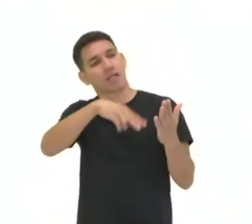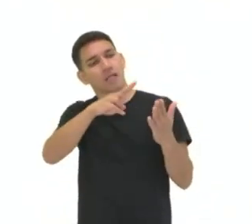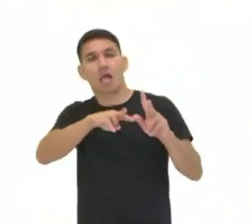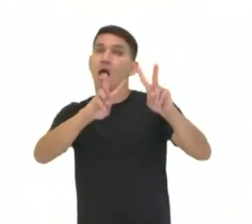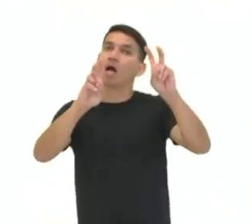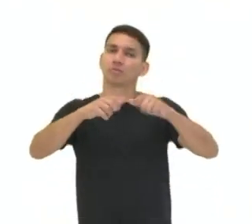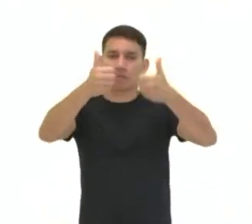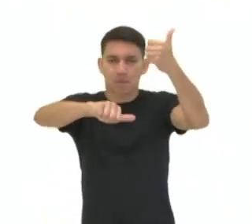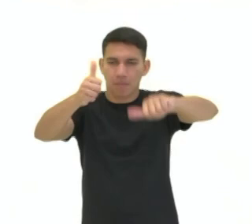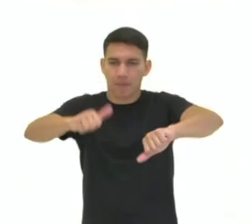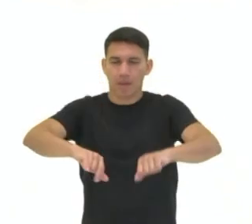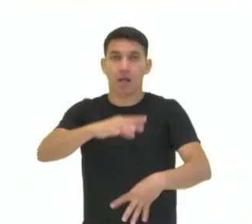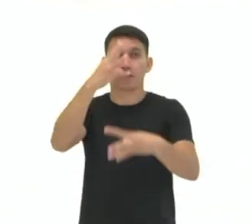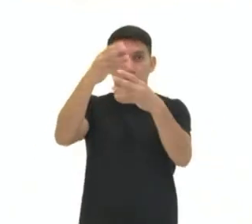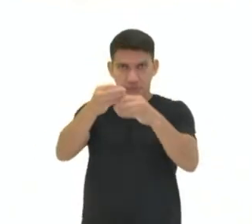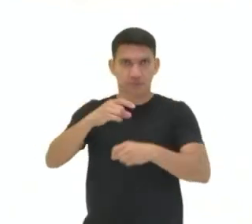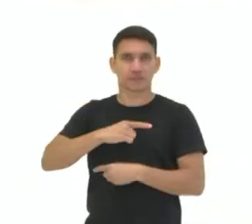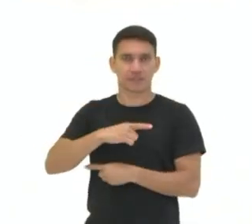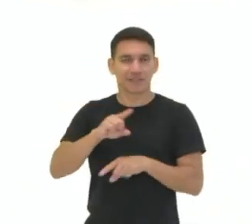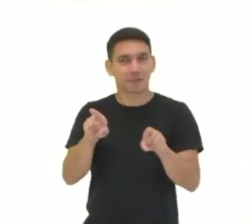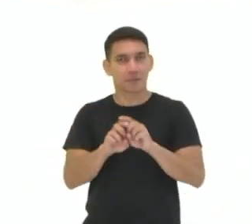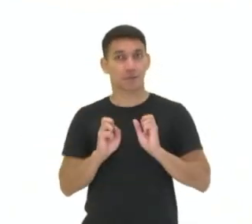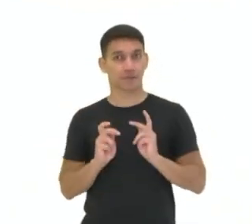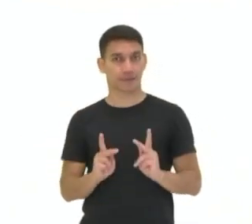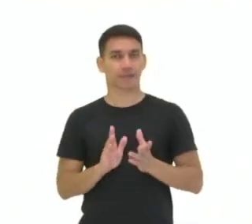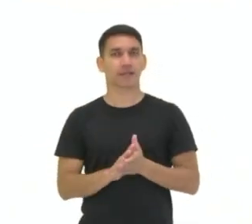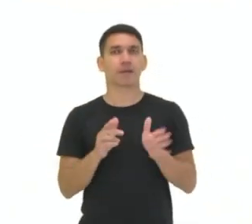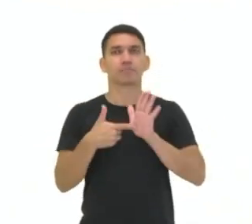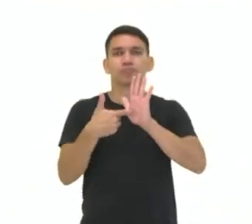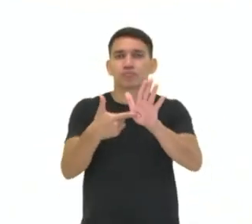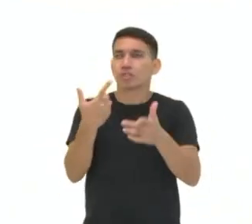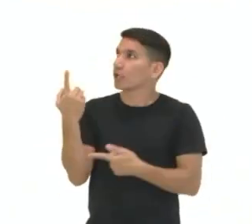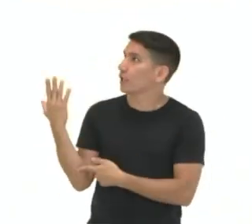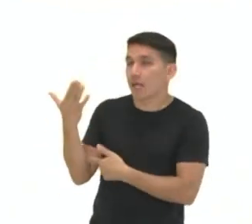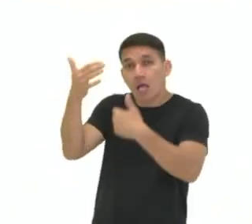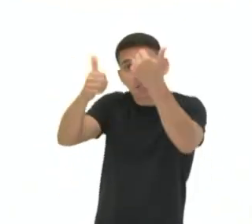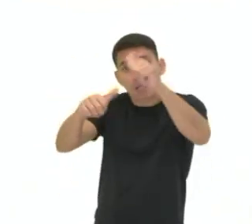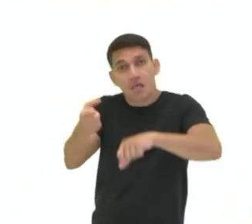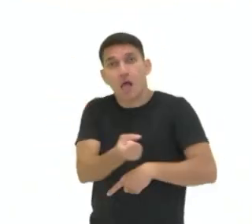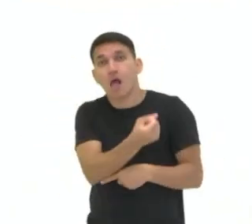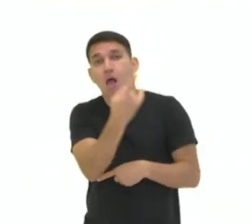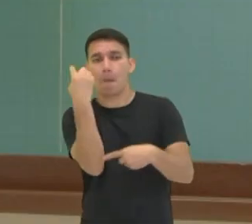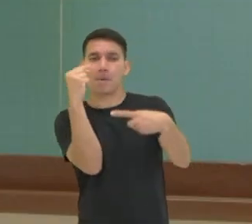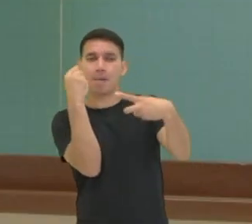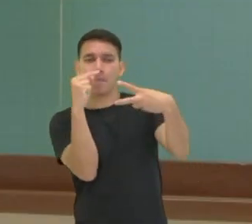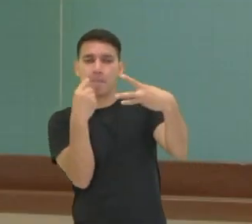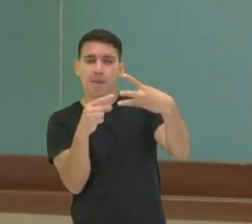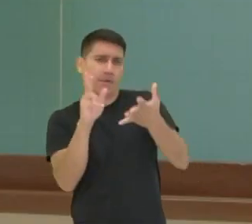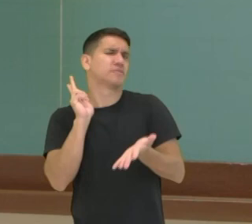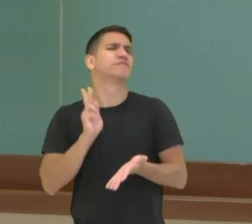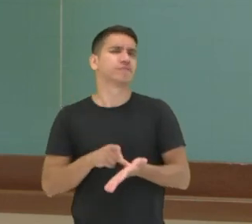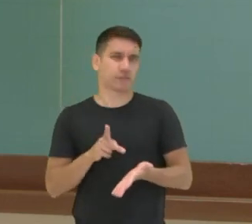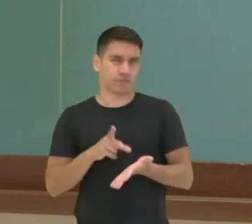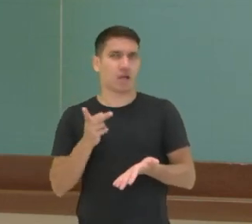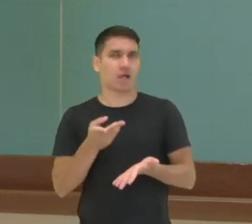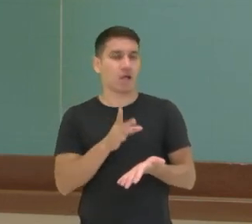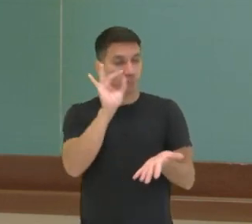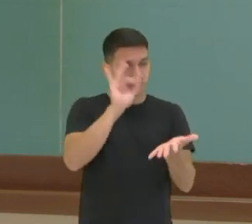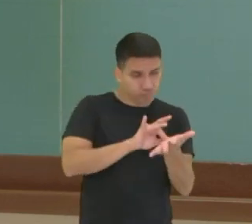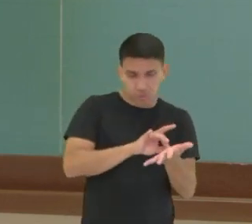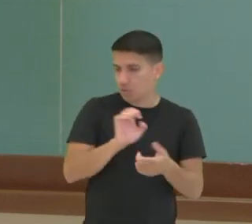e análise de uma resenha, certo? Então, foi importante analisar ali alguns aspectos de fato, de opinião